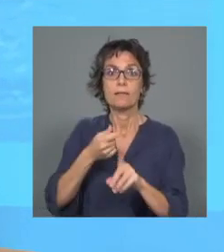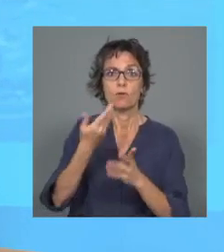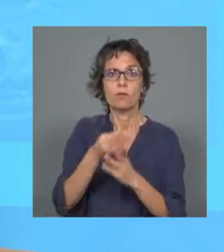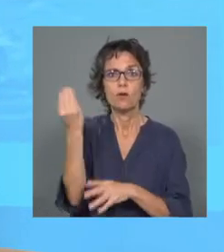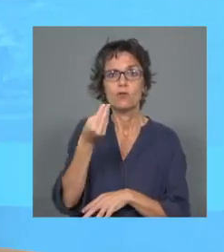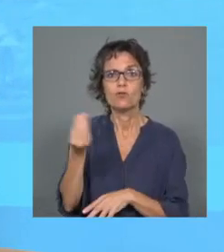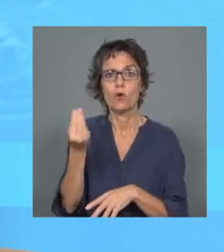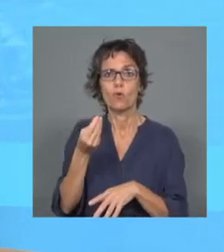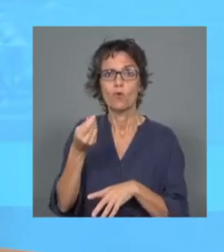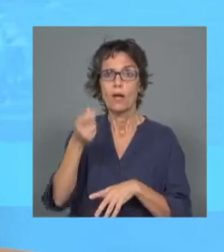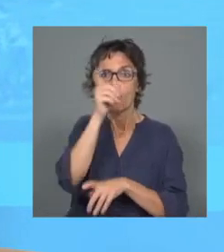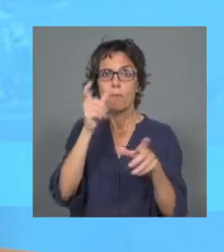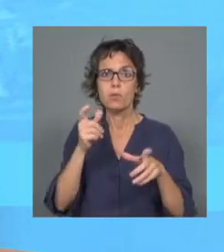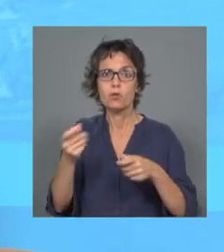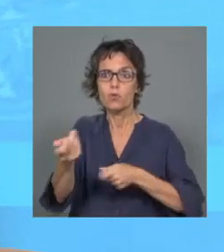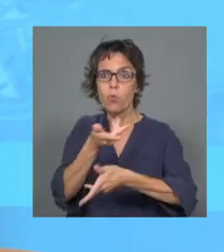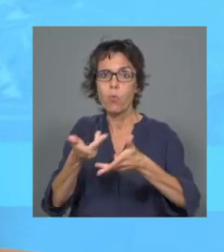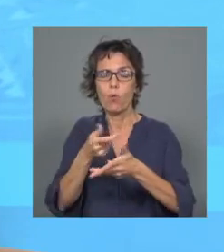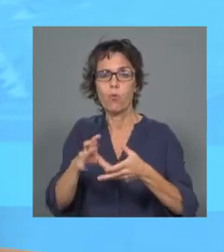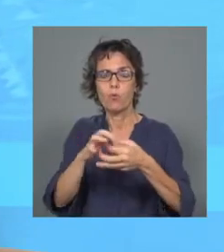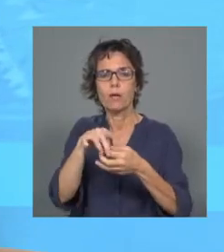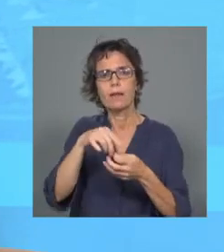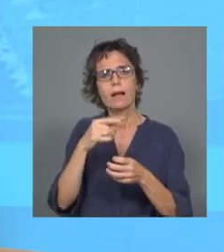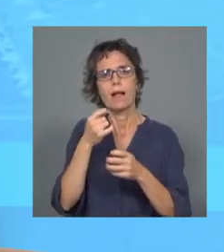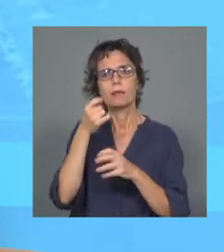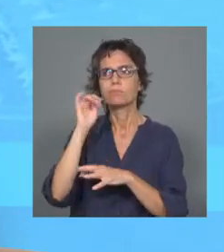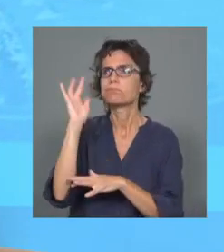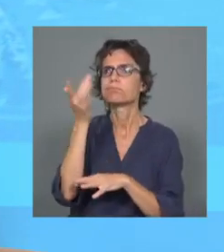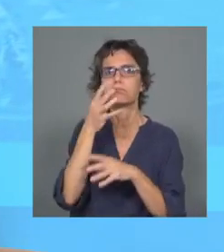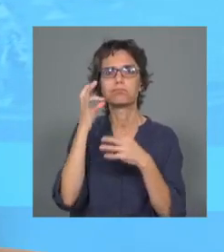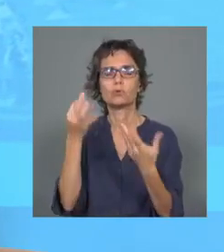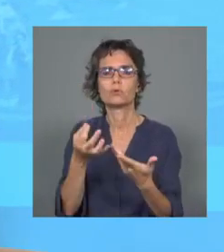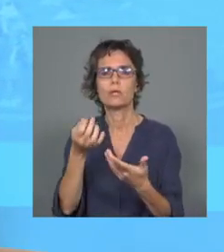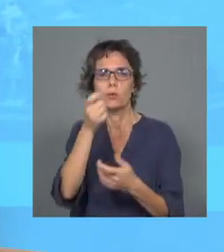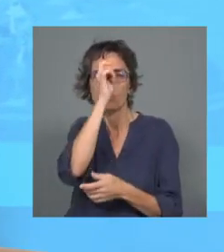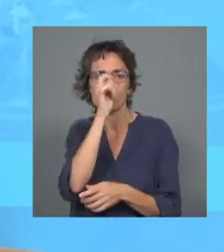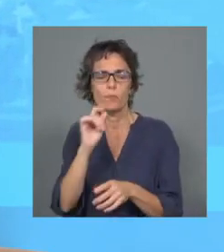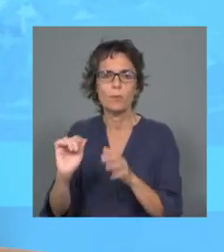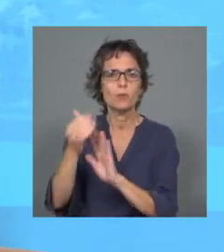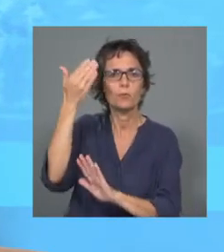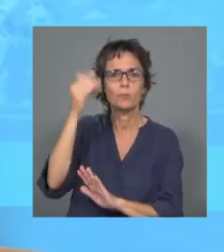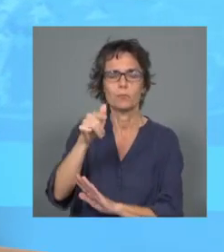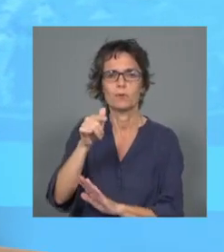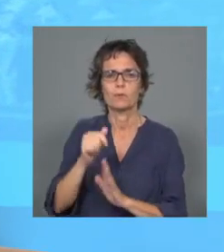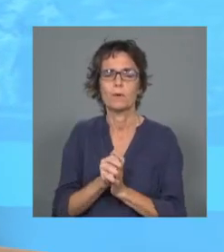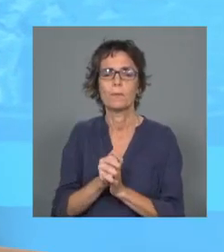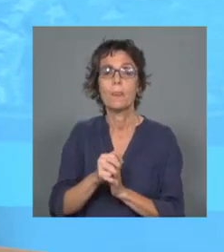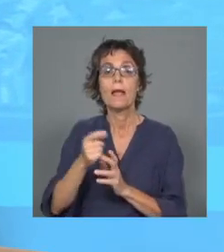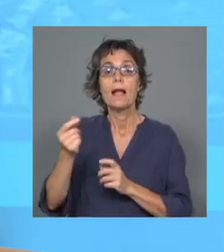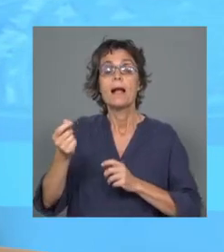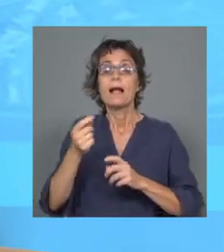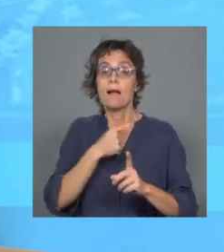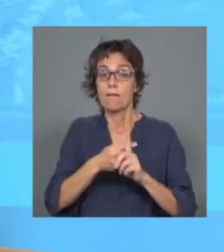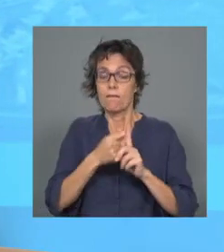um itinerário onde a riqueza respeita o outro e se distribui pelo maior número possível. É a economia de